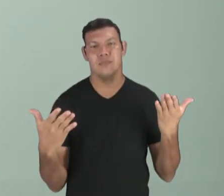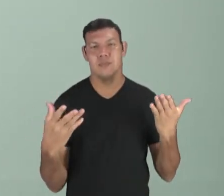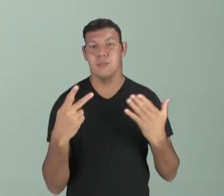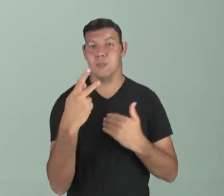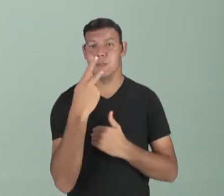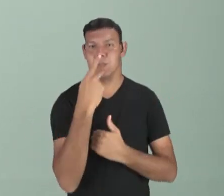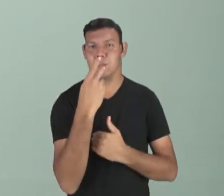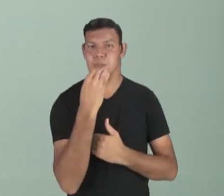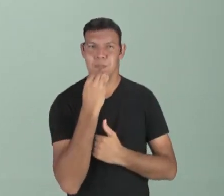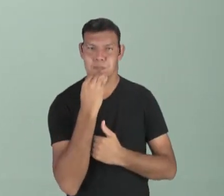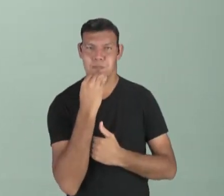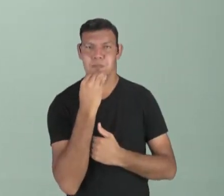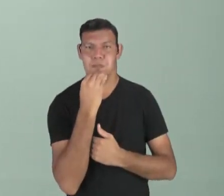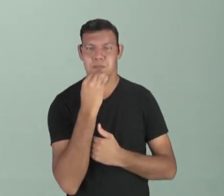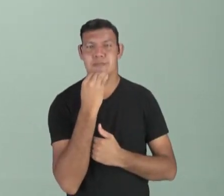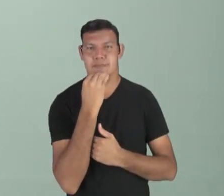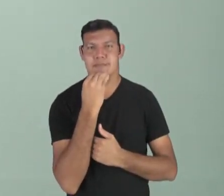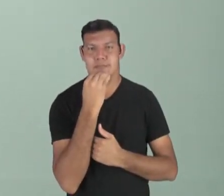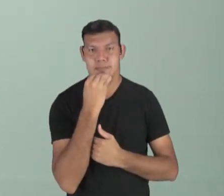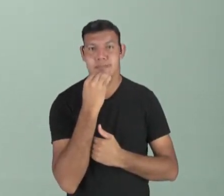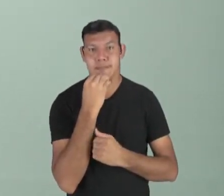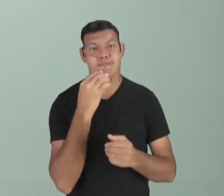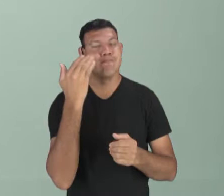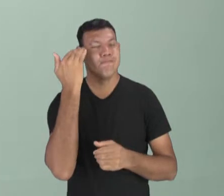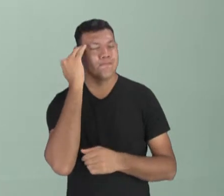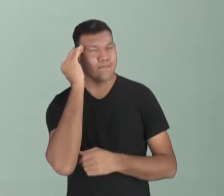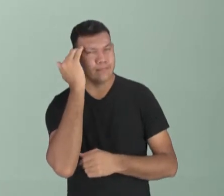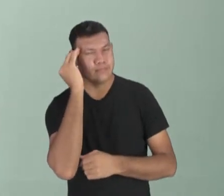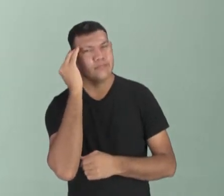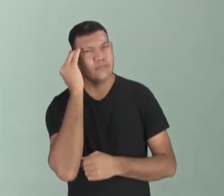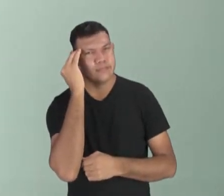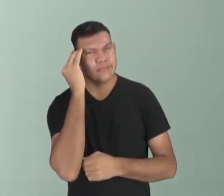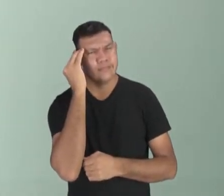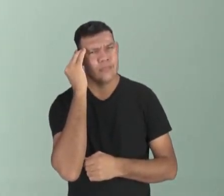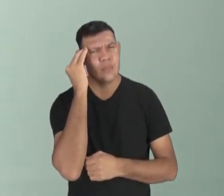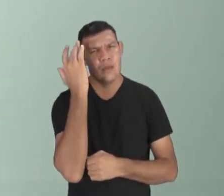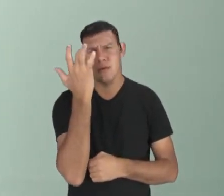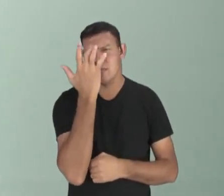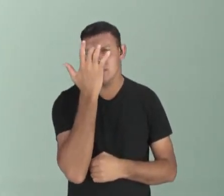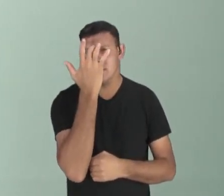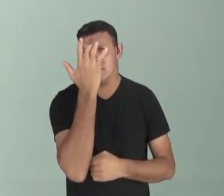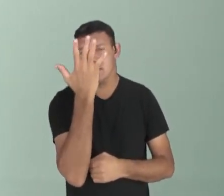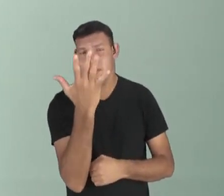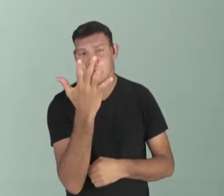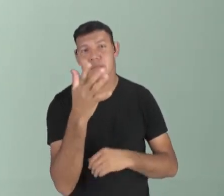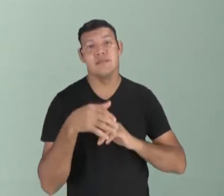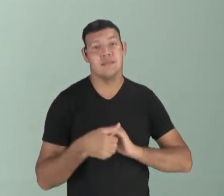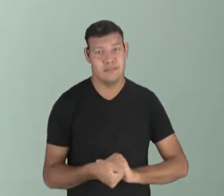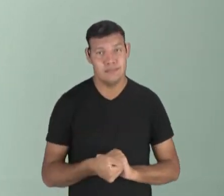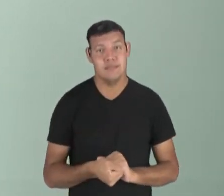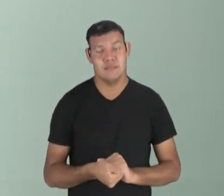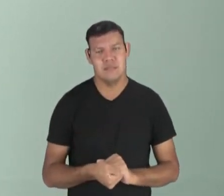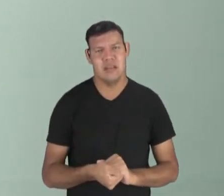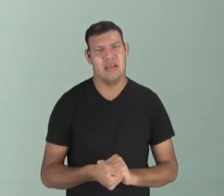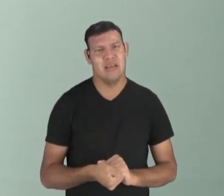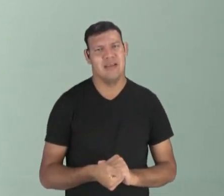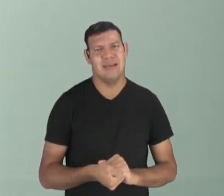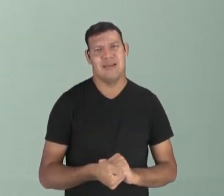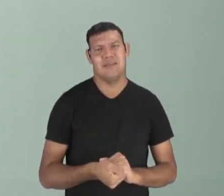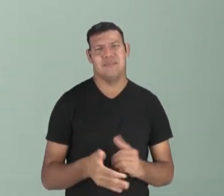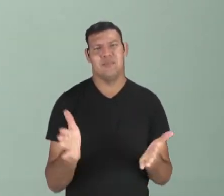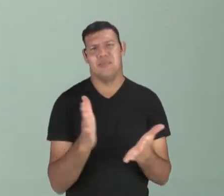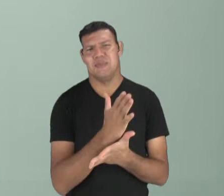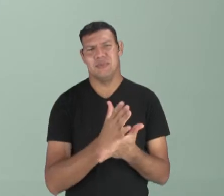a probabilidade ela pode ser vista de maneira simples muita gente acha